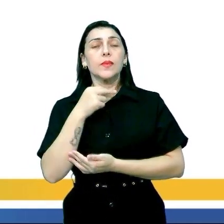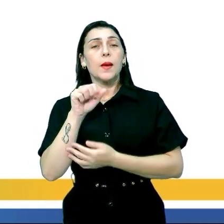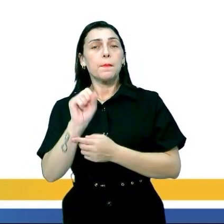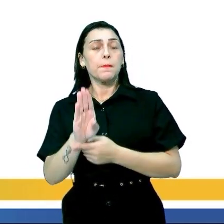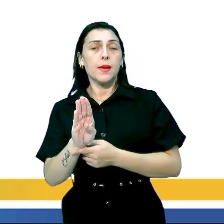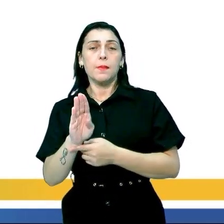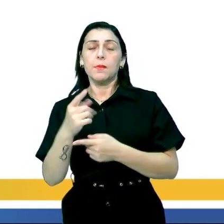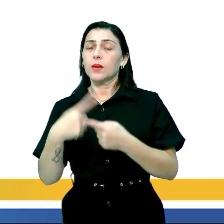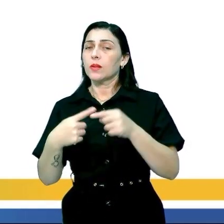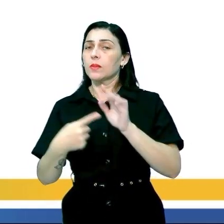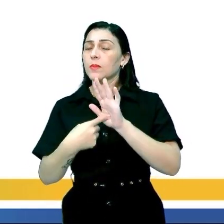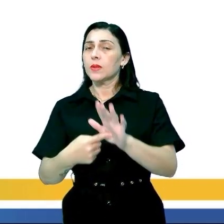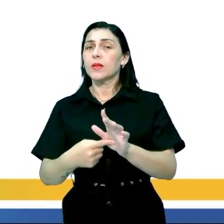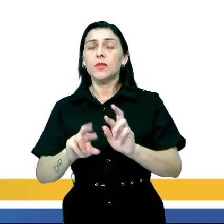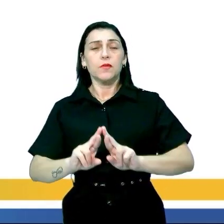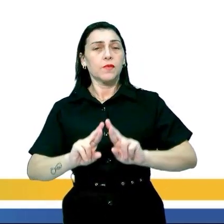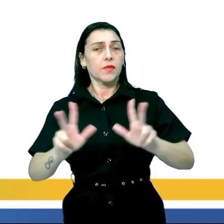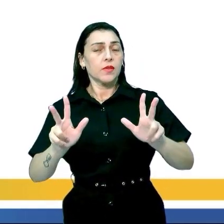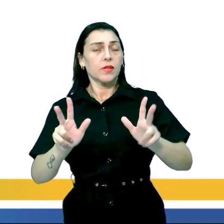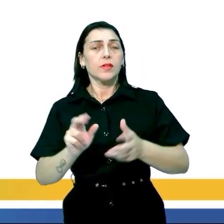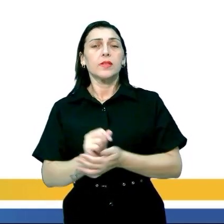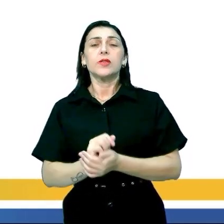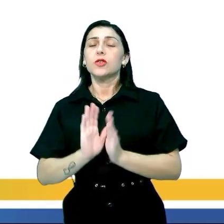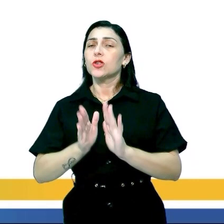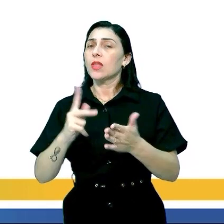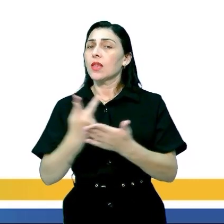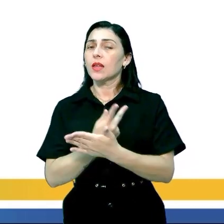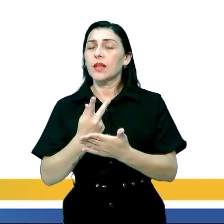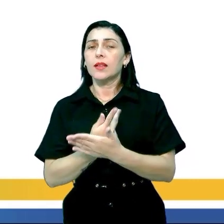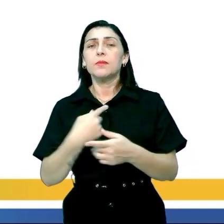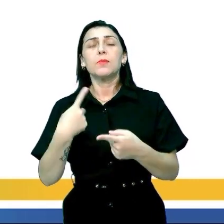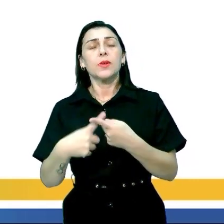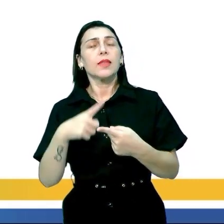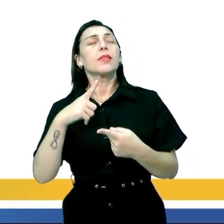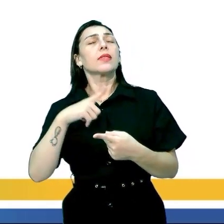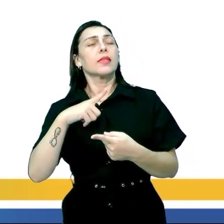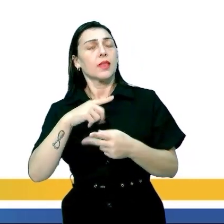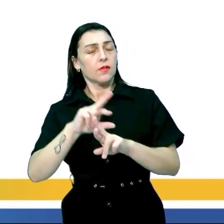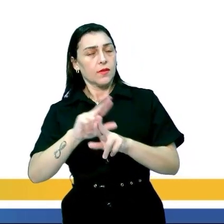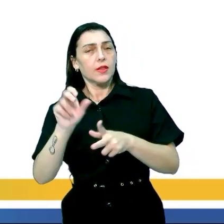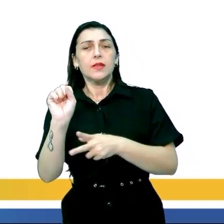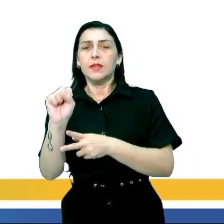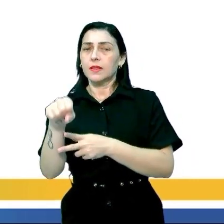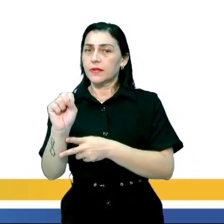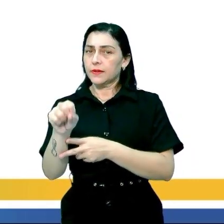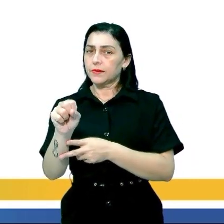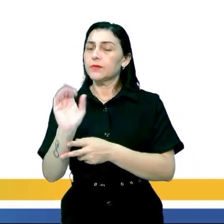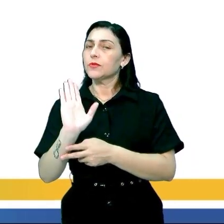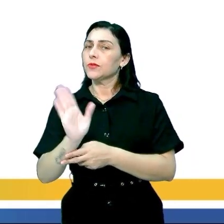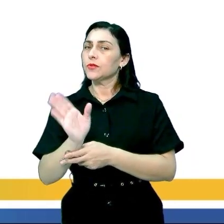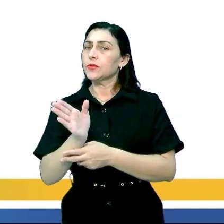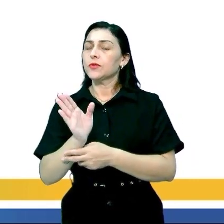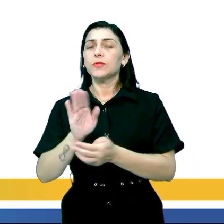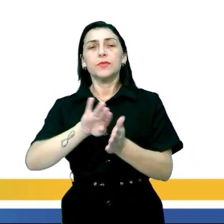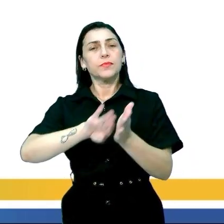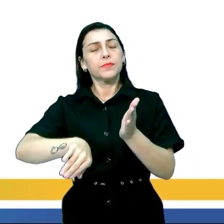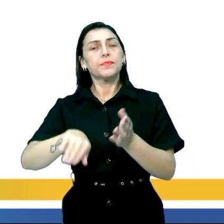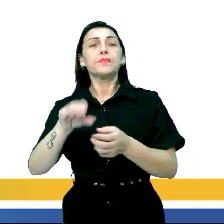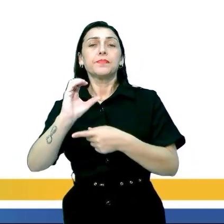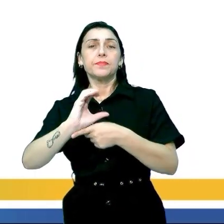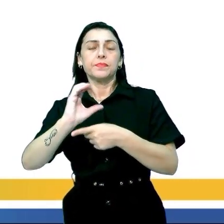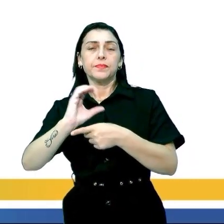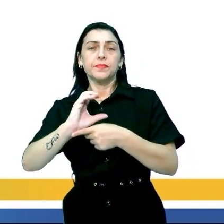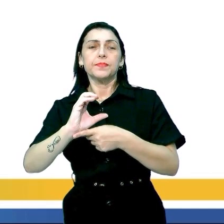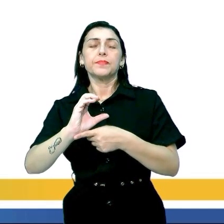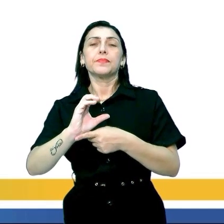B, porque ele não apresenta pequena diferenciação, já está errado aí, porque ele tem diferenciação sim, então a gente já descartaria essa.